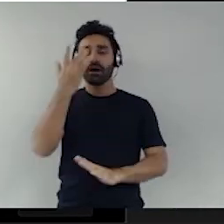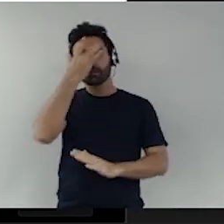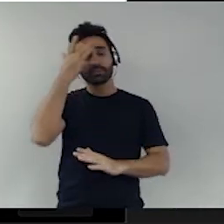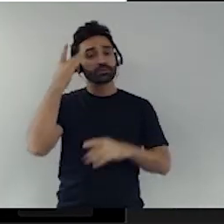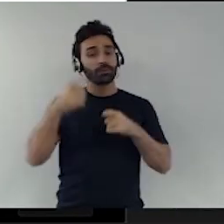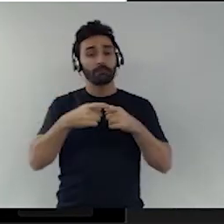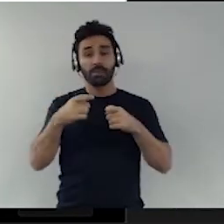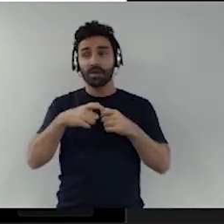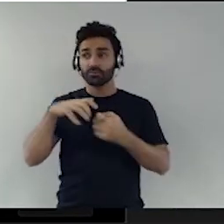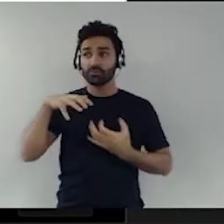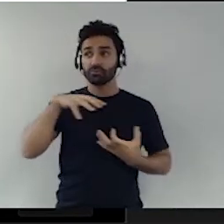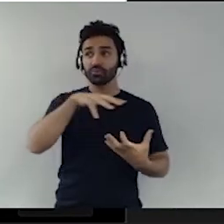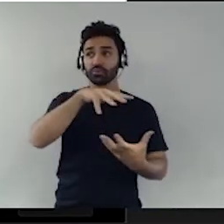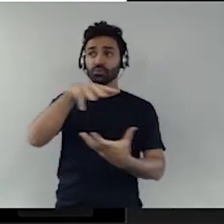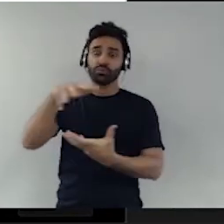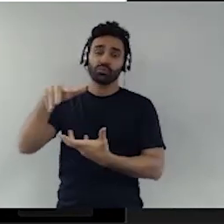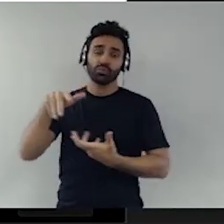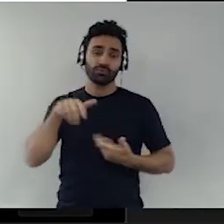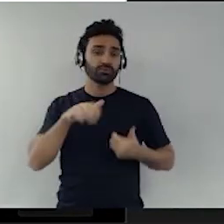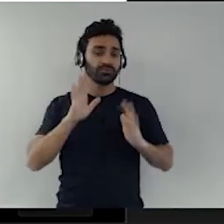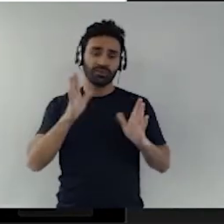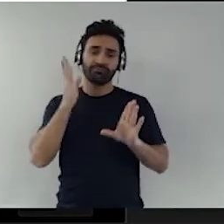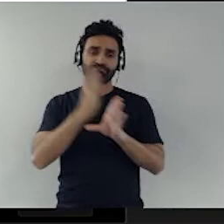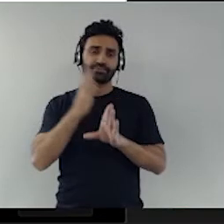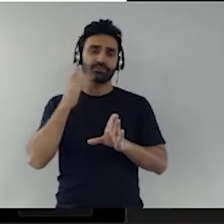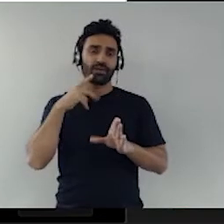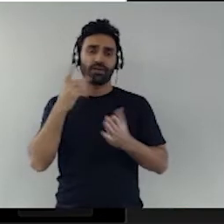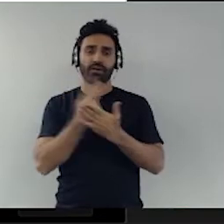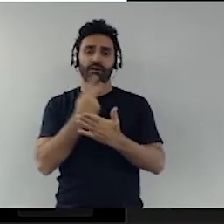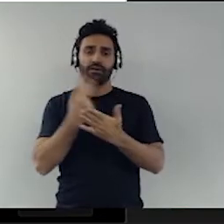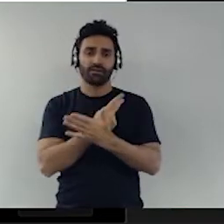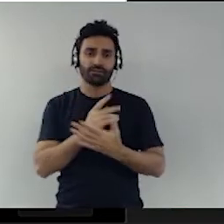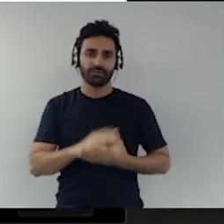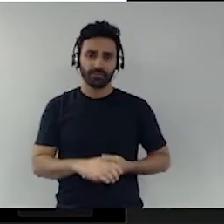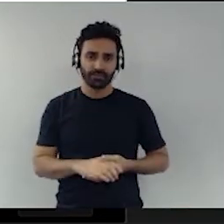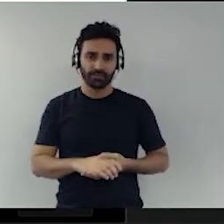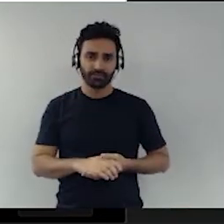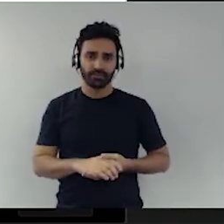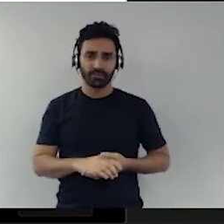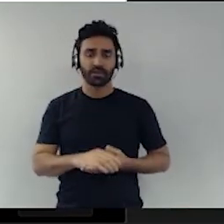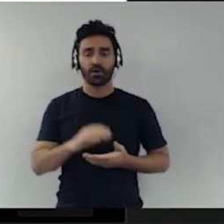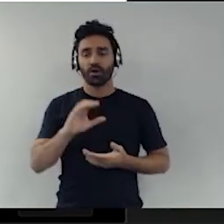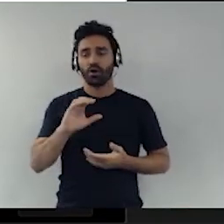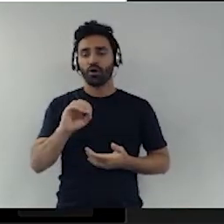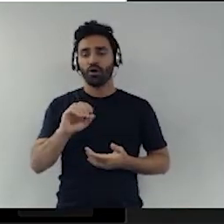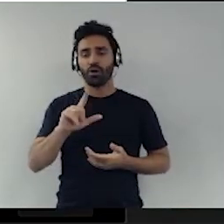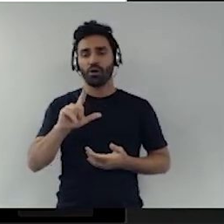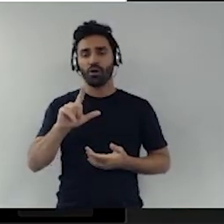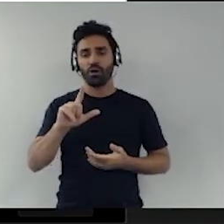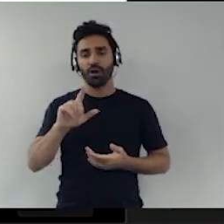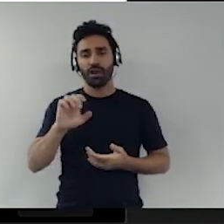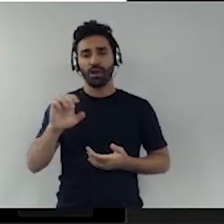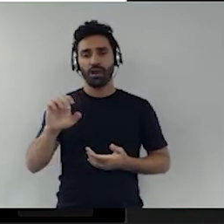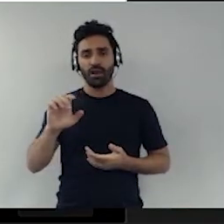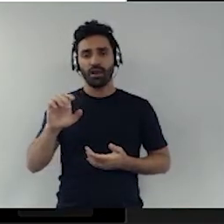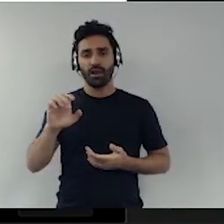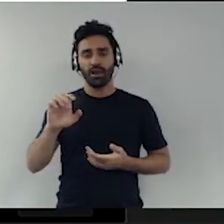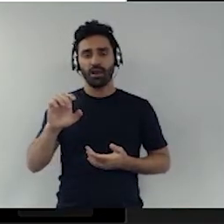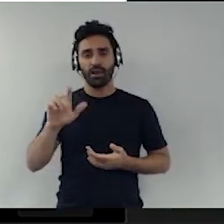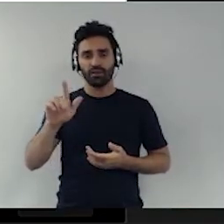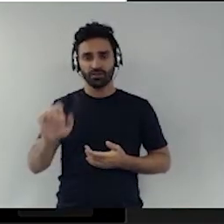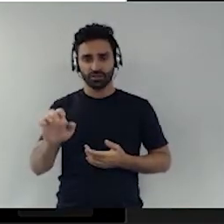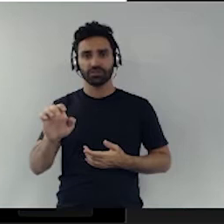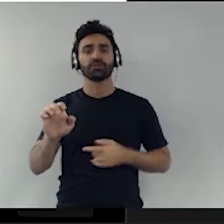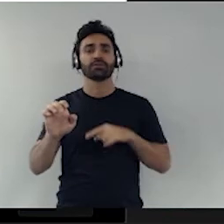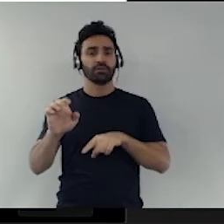epidemiologistas do mundo erraram bastante. O Imperial College, que é a nossa fonte, tem